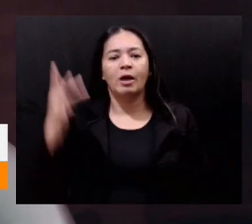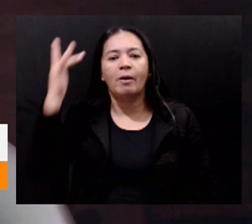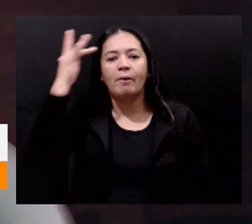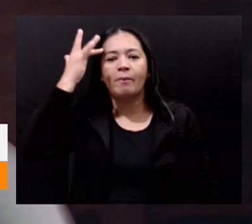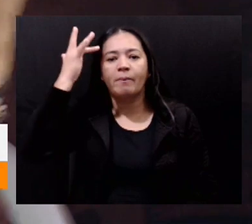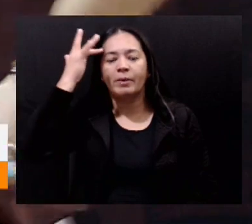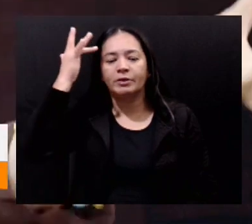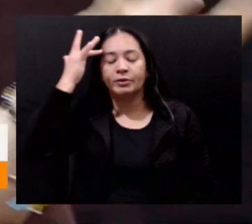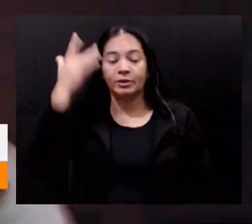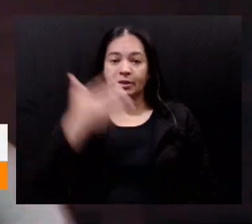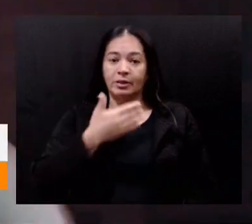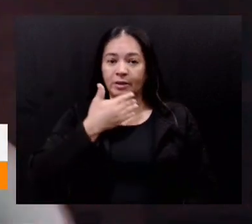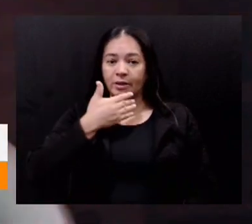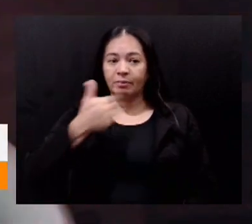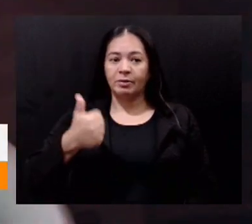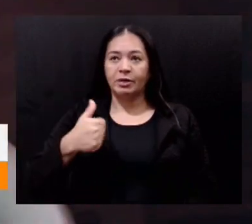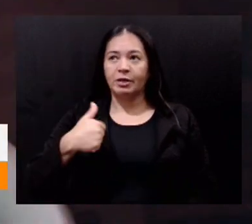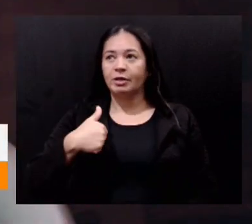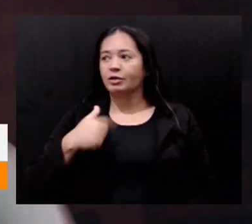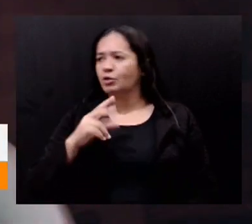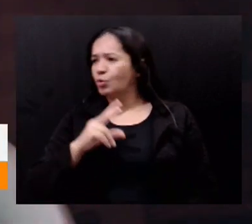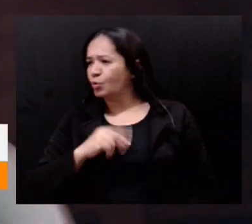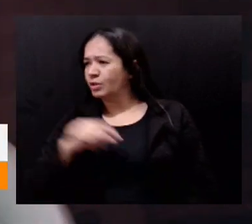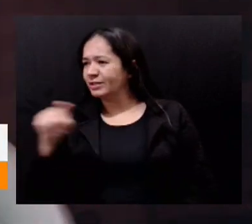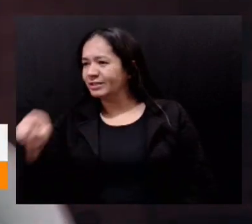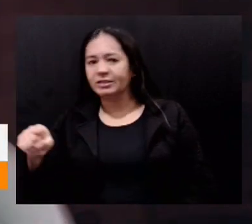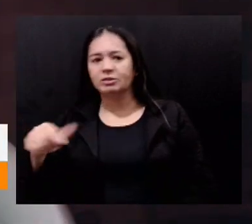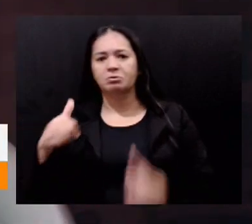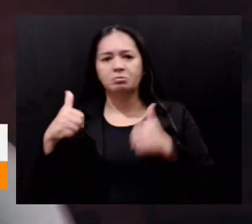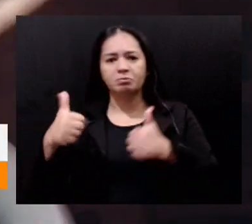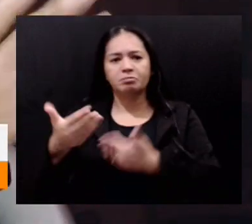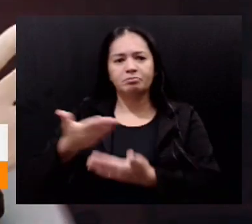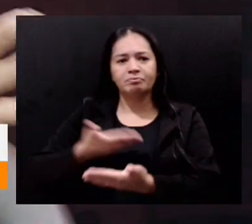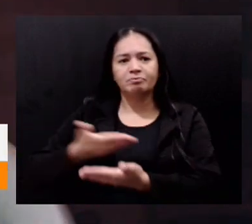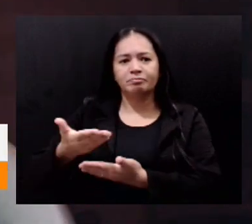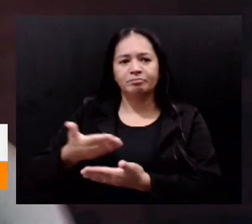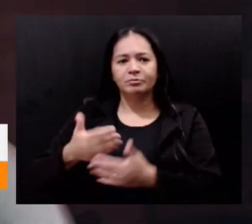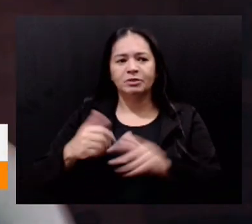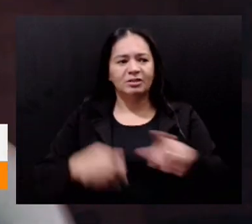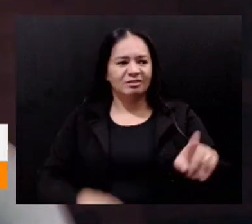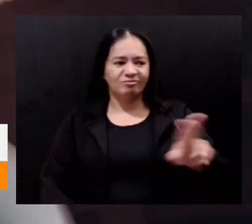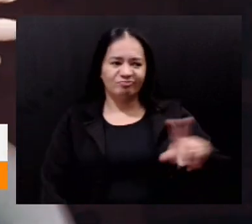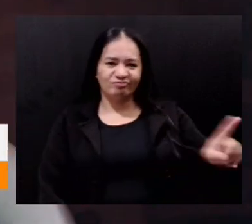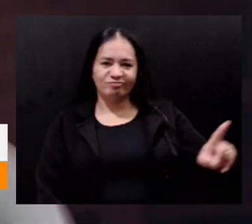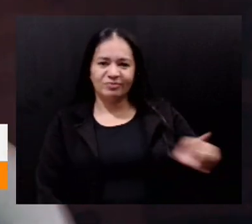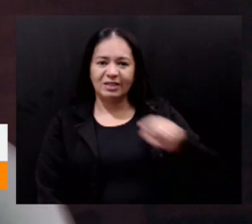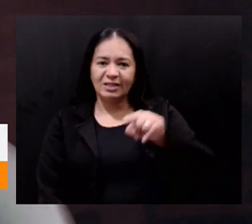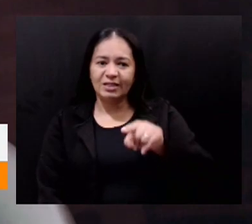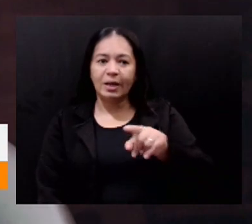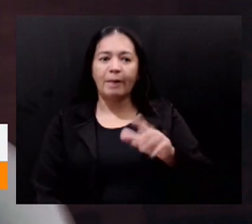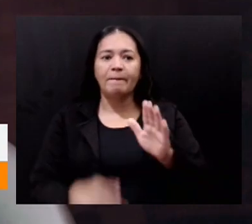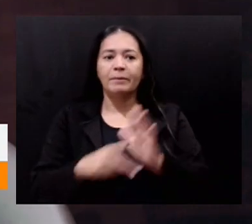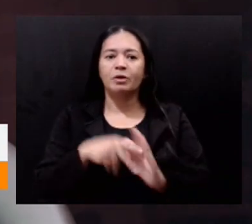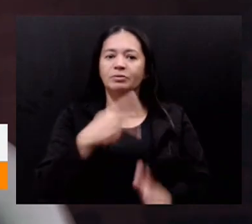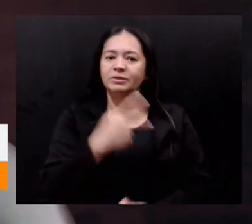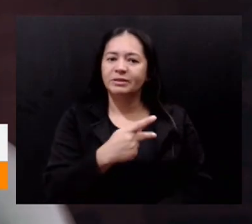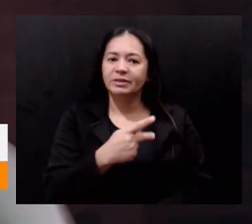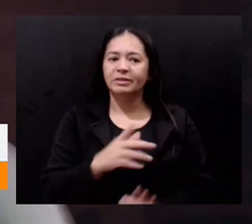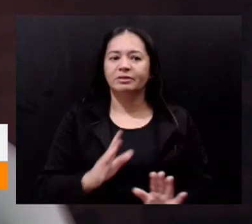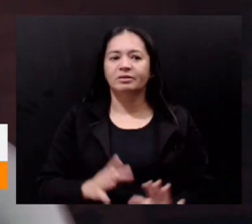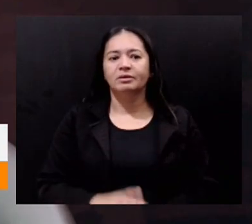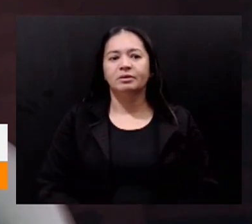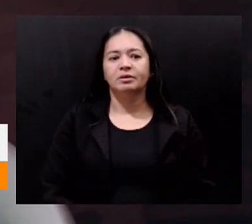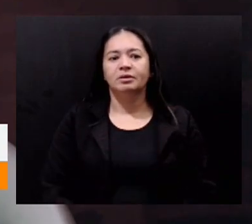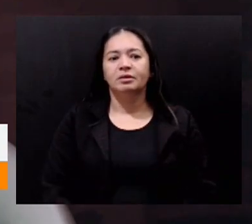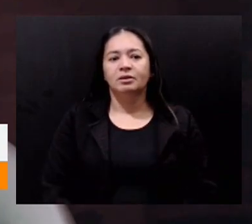falar assim: "Nossa, isso é compatível comigo? Ah, isso não é. Esse é da pessoa, esse é um julgamento da pessoa". Eu